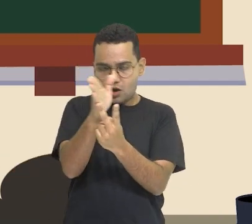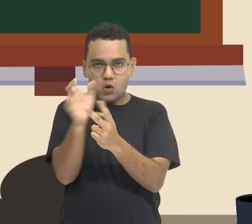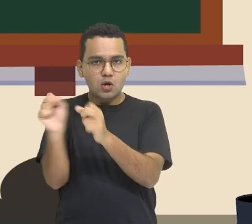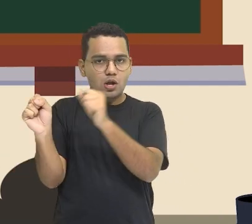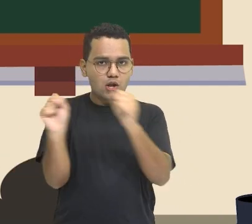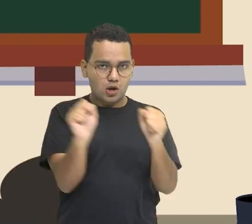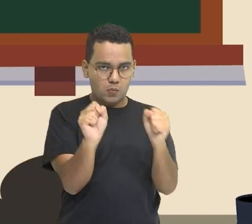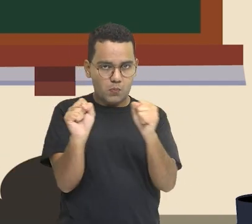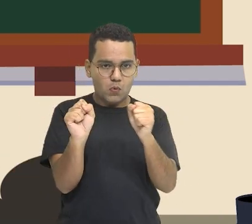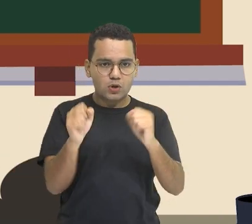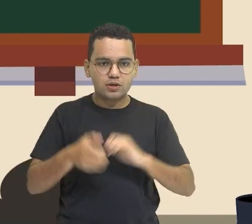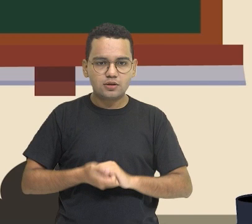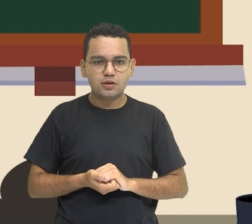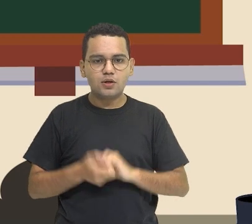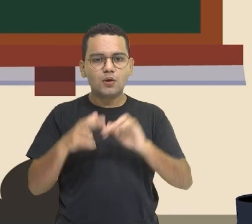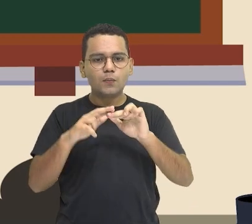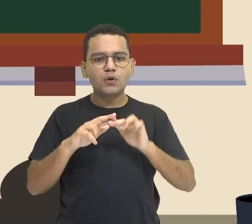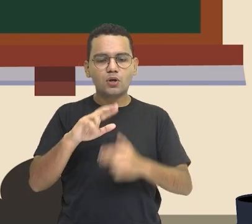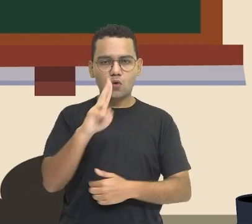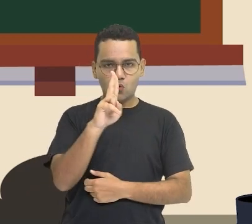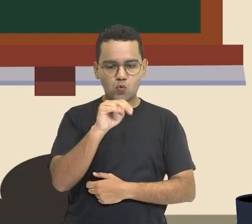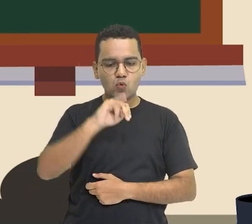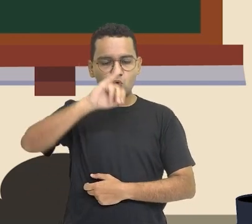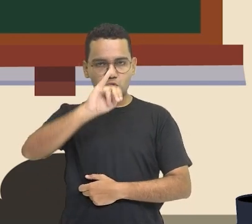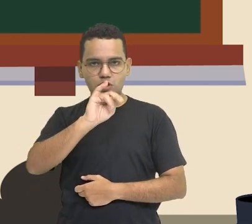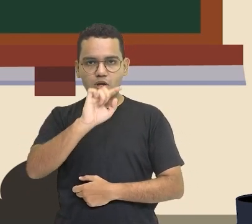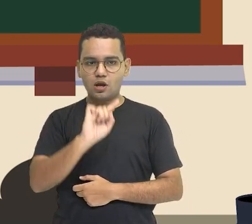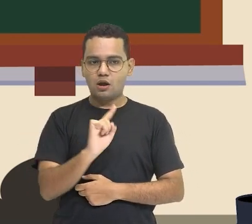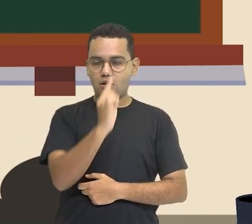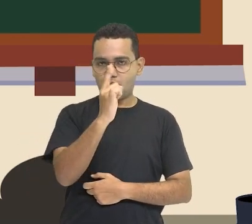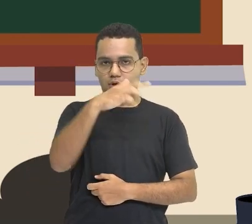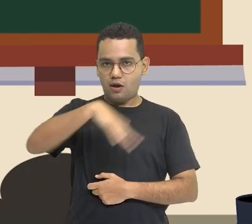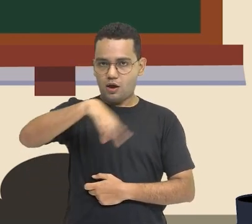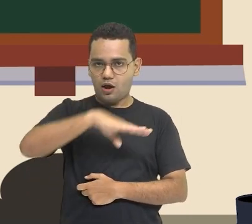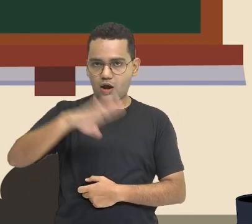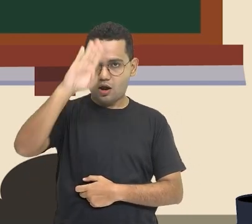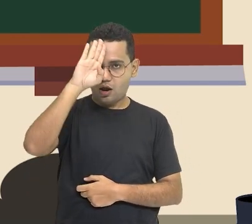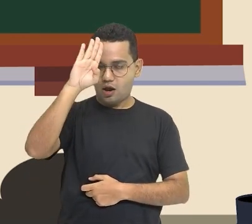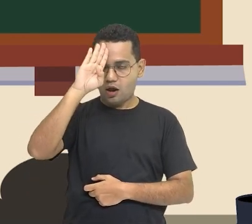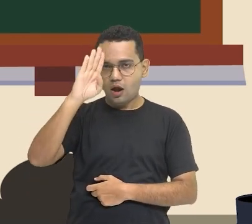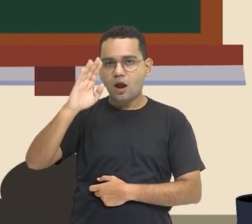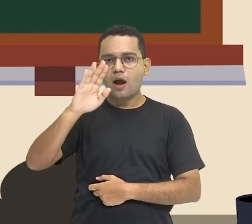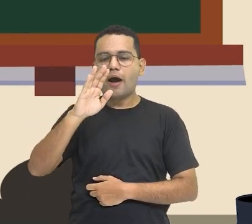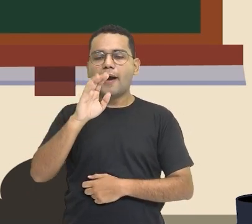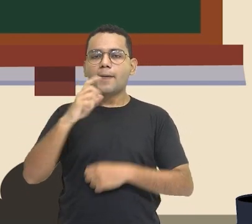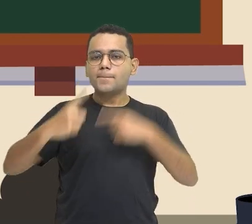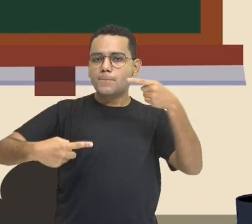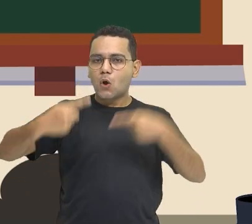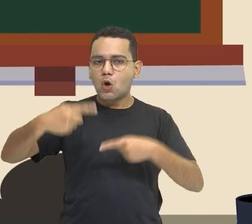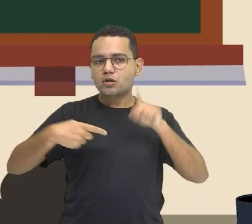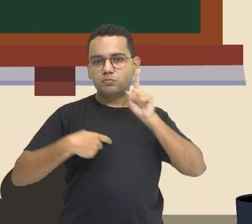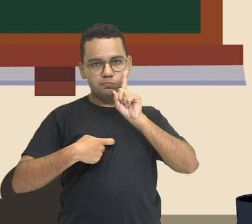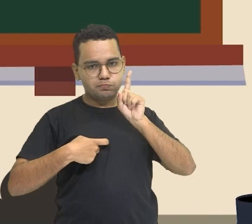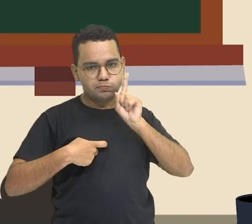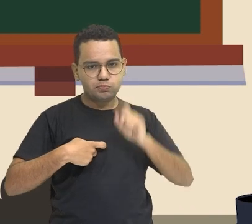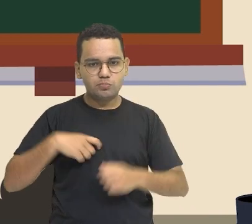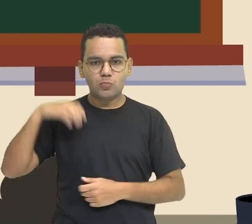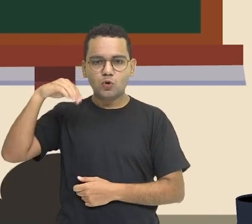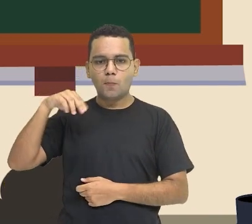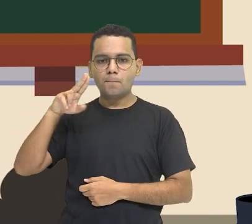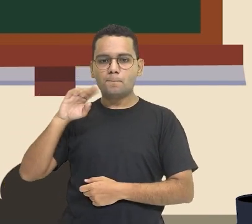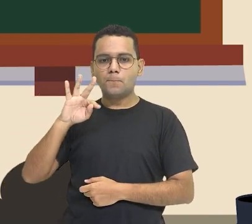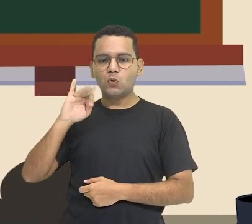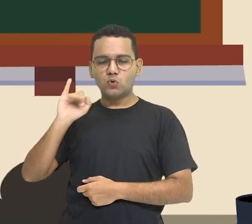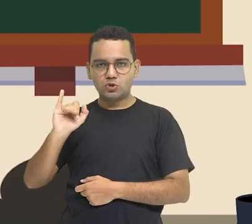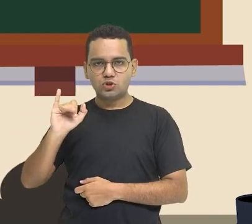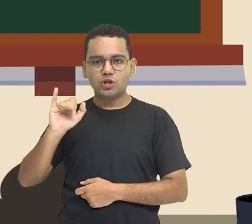global. Uni, para designar a supremacia militar e política dos Estados Unidos. E multi, para designar